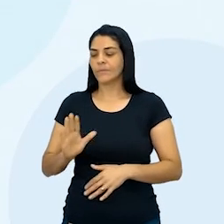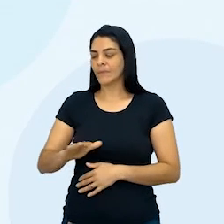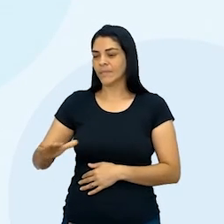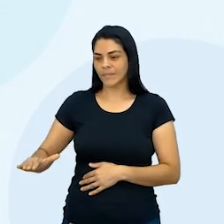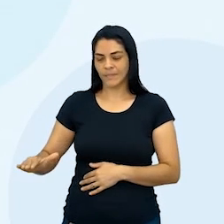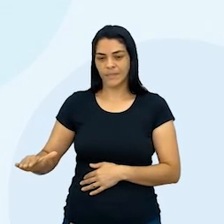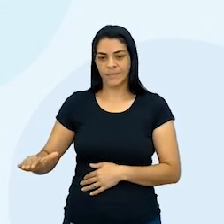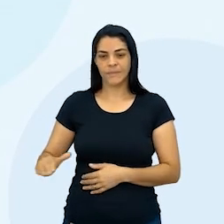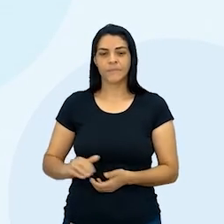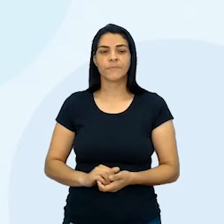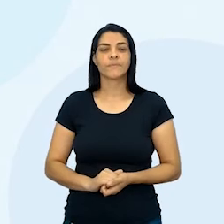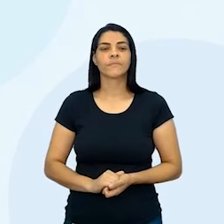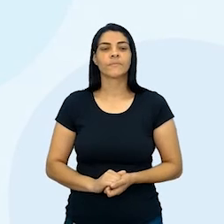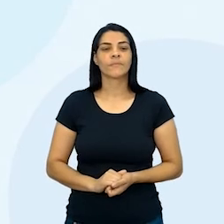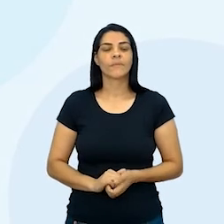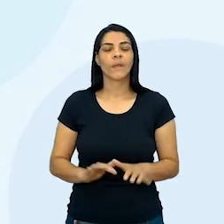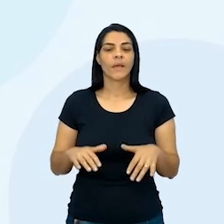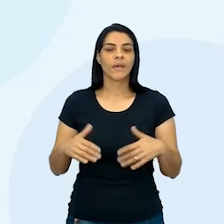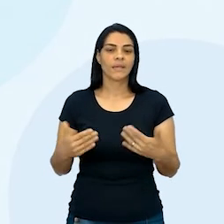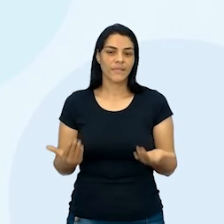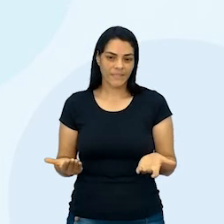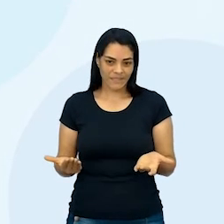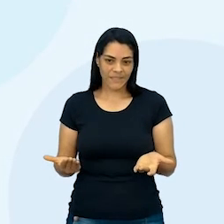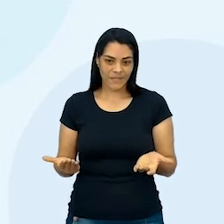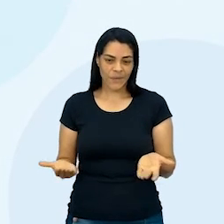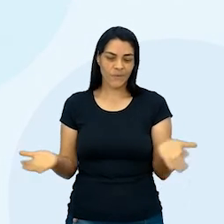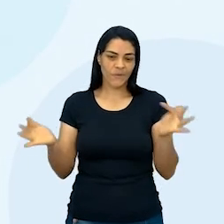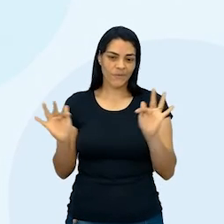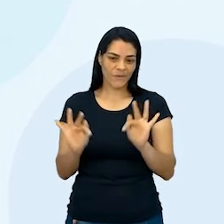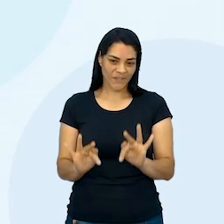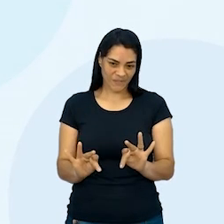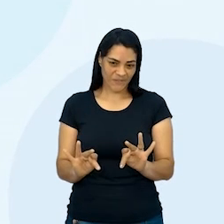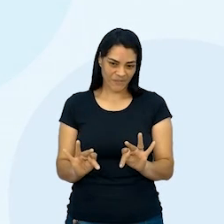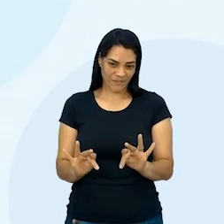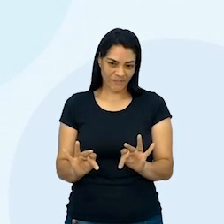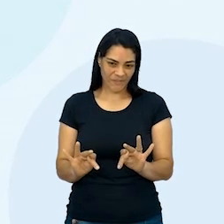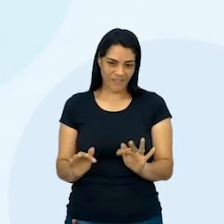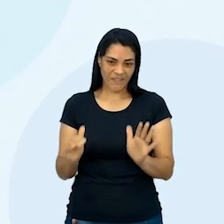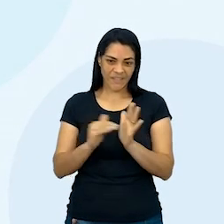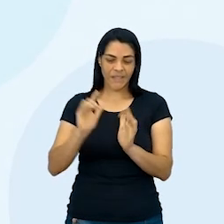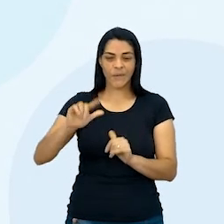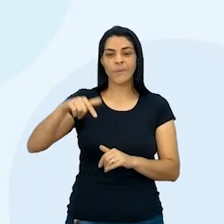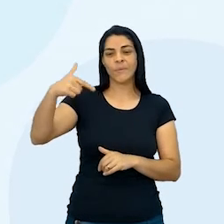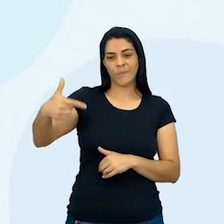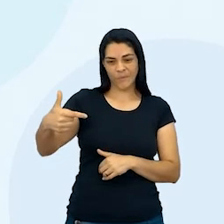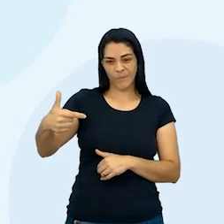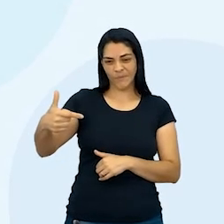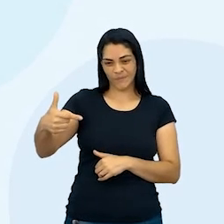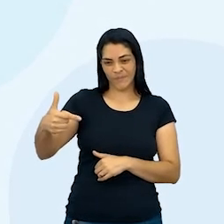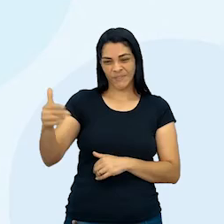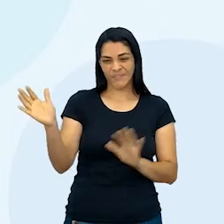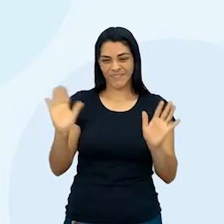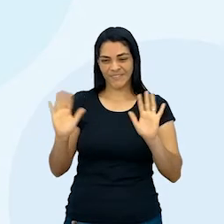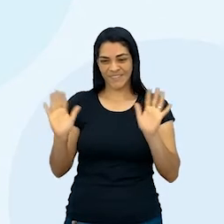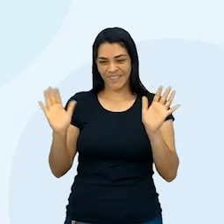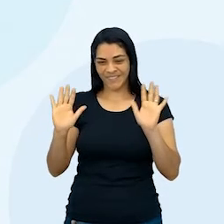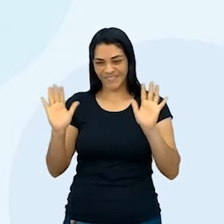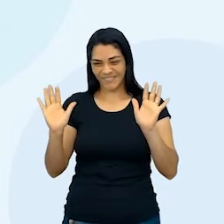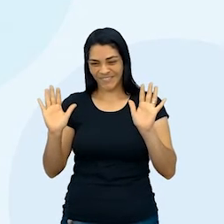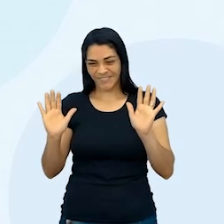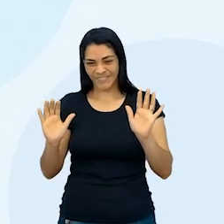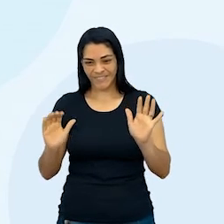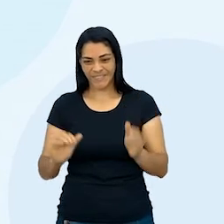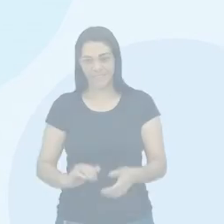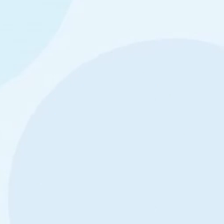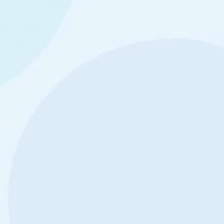crianças. E a gente vai ficando por aqui, então, e deixa vocês no desdobramento. Até o próximo momento de ATPC. Até o próximo. Tchau, tchau.